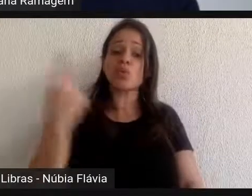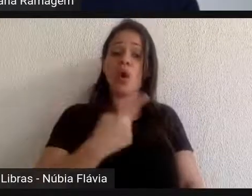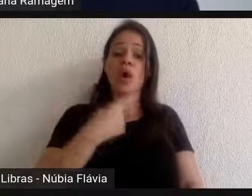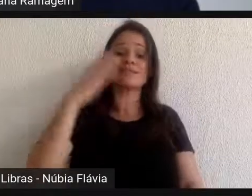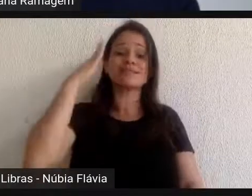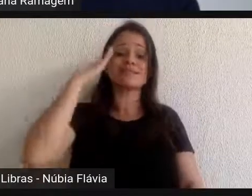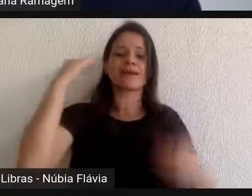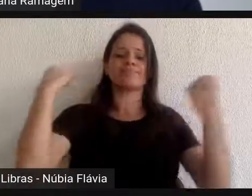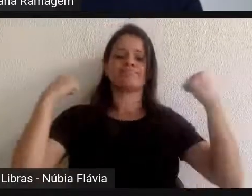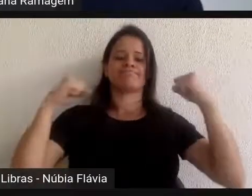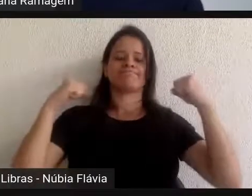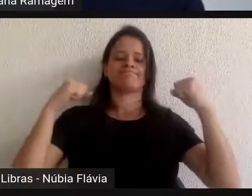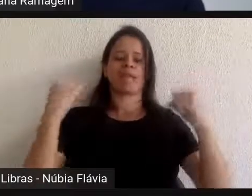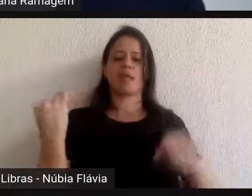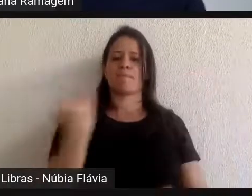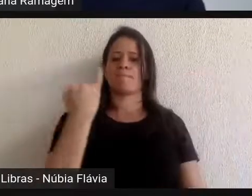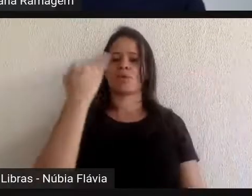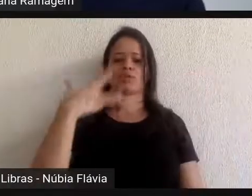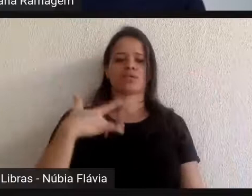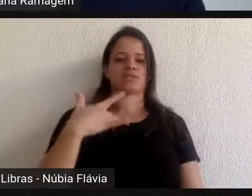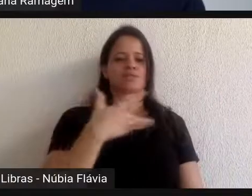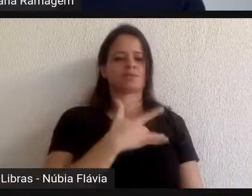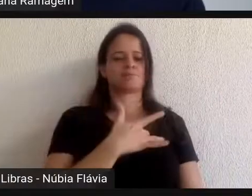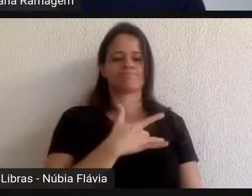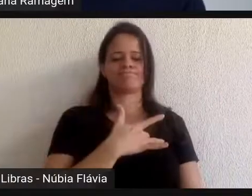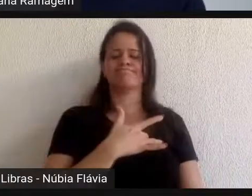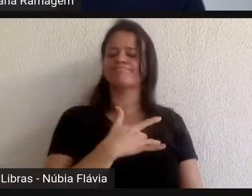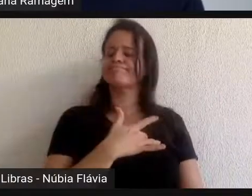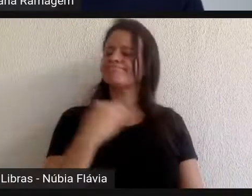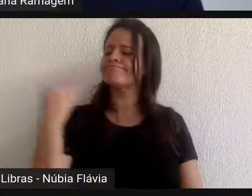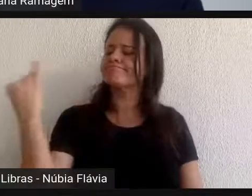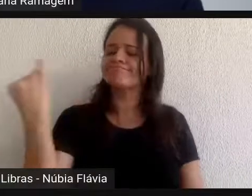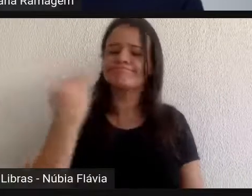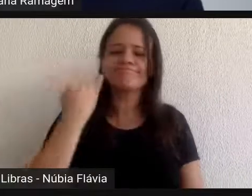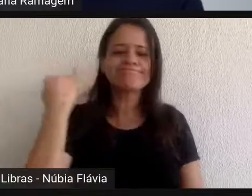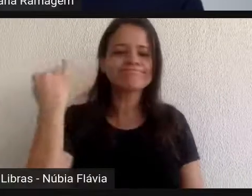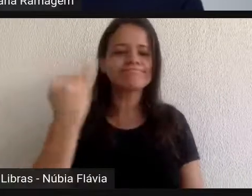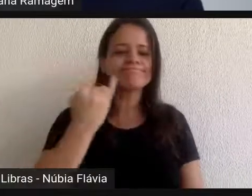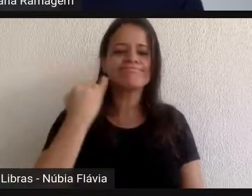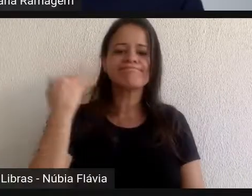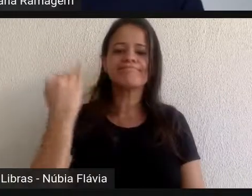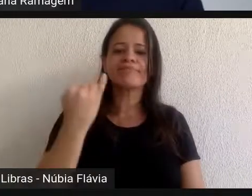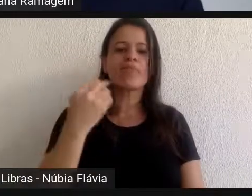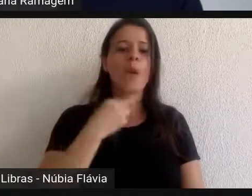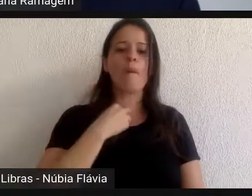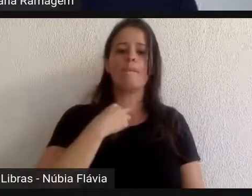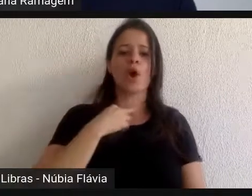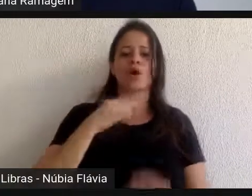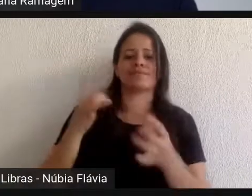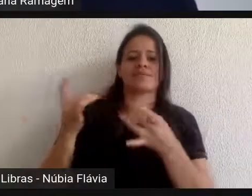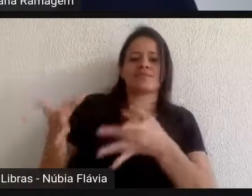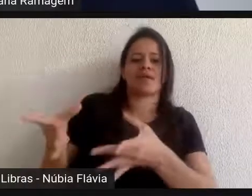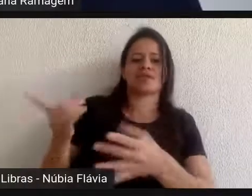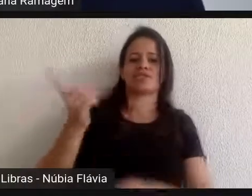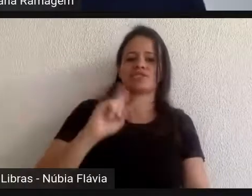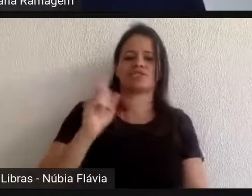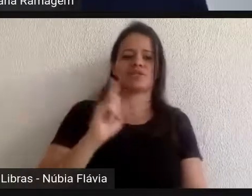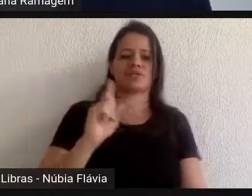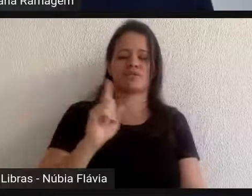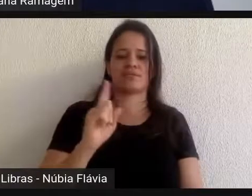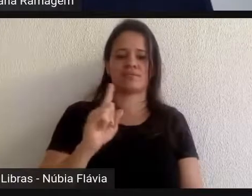Todos nós sabemos que a atividade física faz bem para o corpo e para a alma. Não existe ninguém nesse